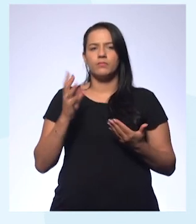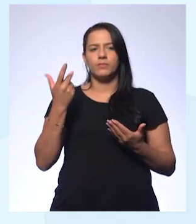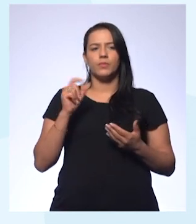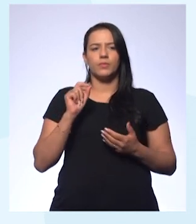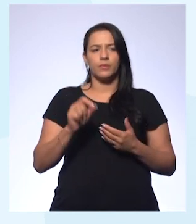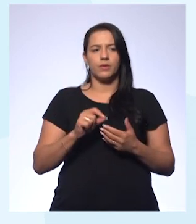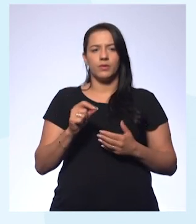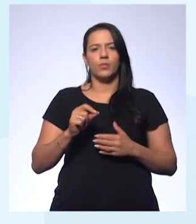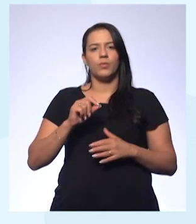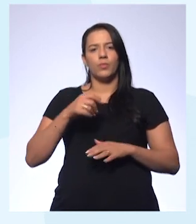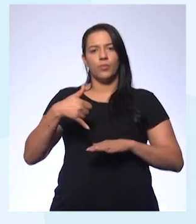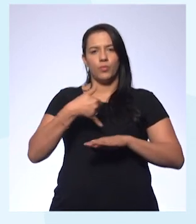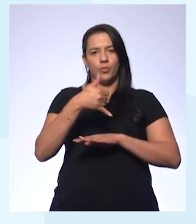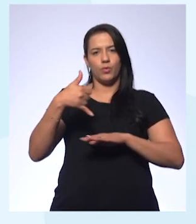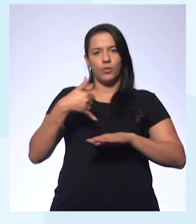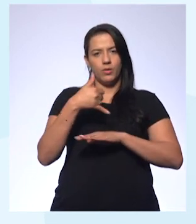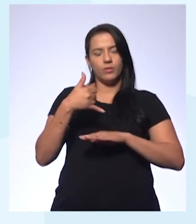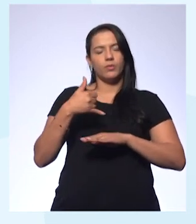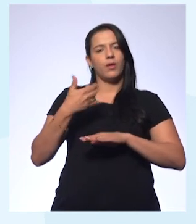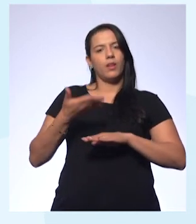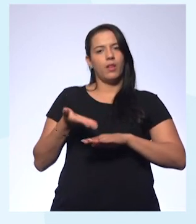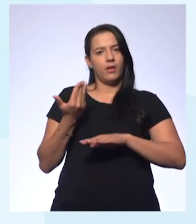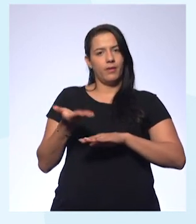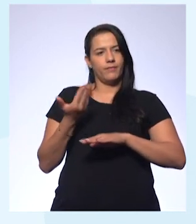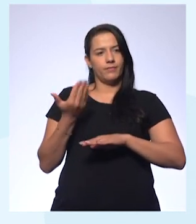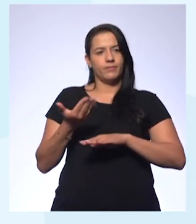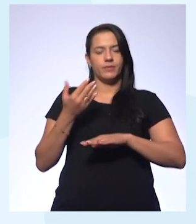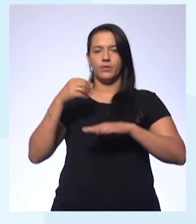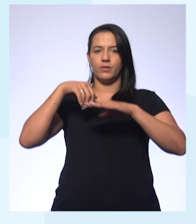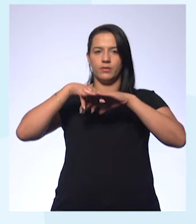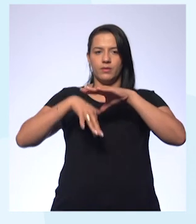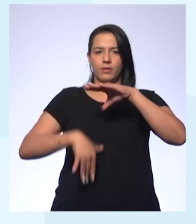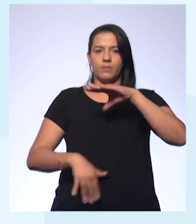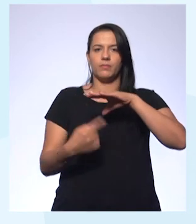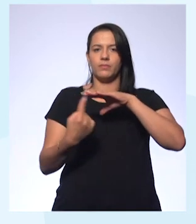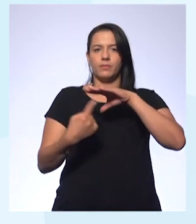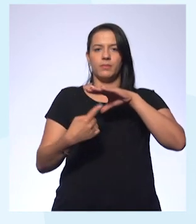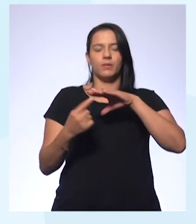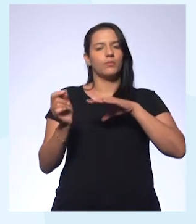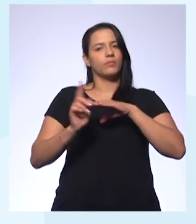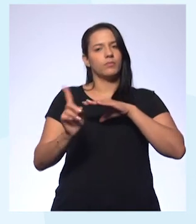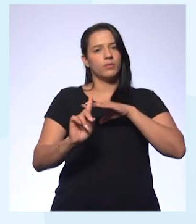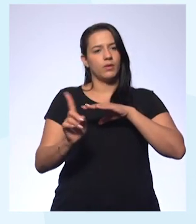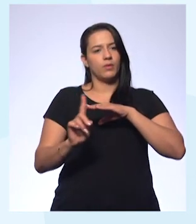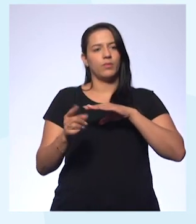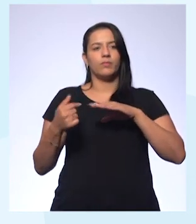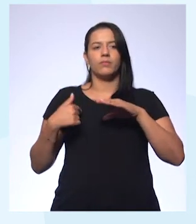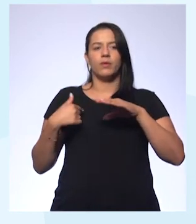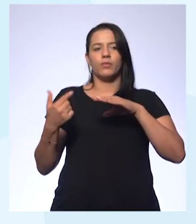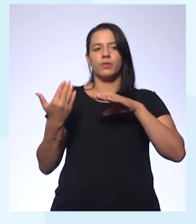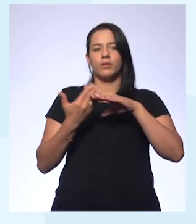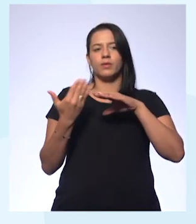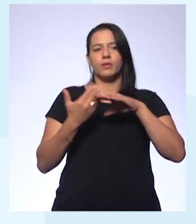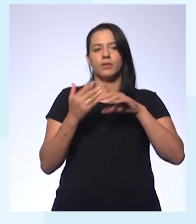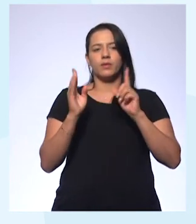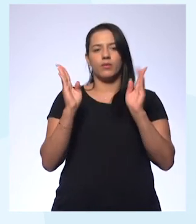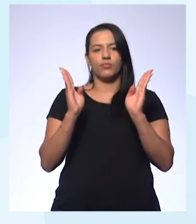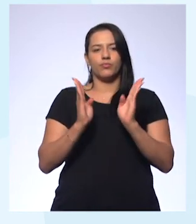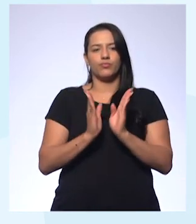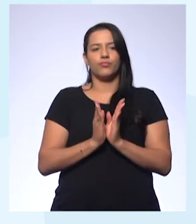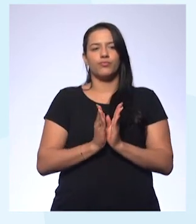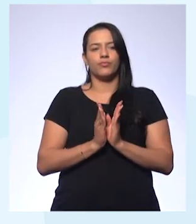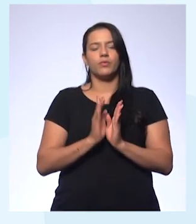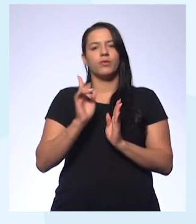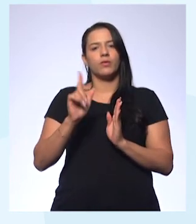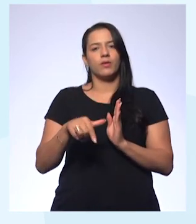óleo ele é mais leve, só que ele não vai sair primeiro, porque quem sai primeiro é aquele que está aqui na haste do funil. Quem está aqui na